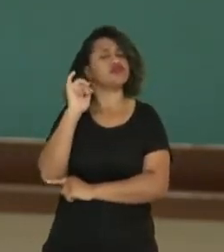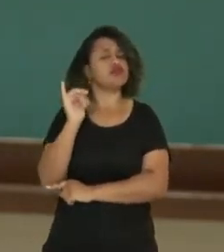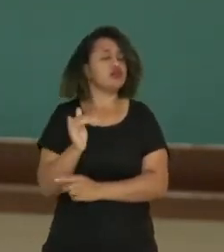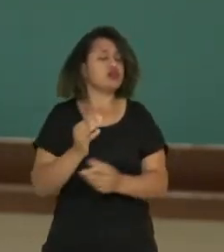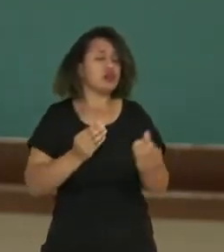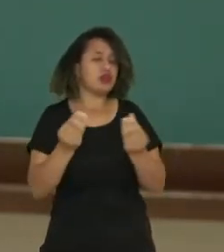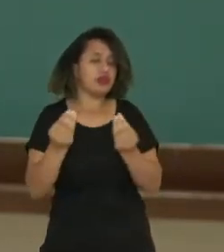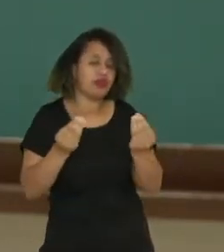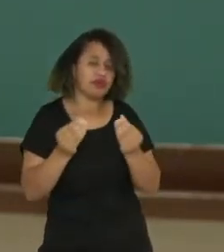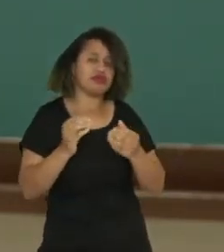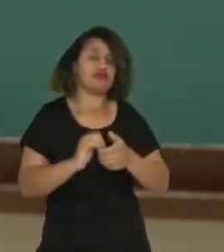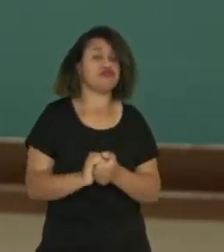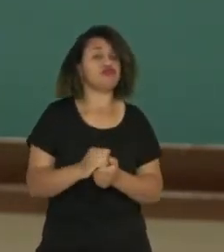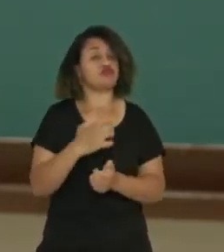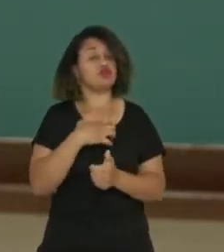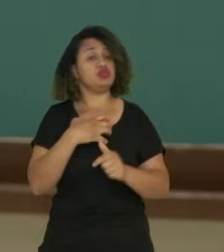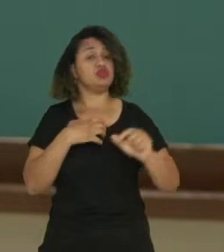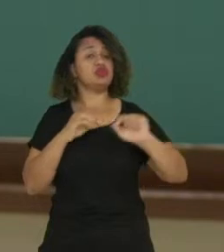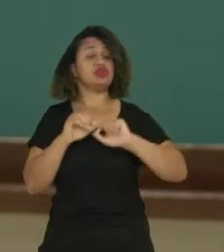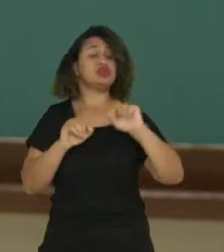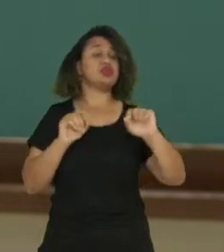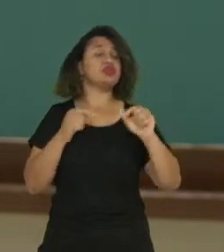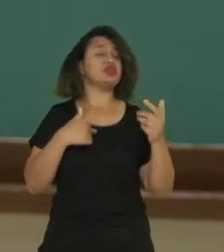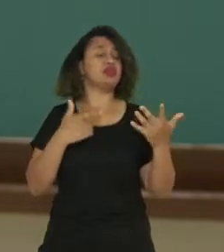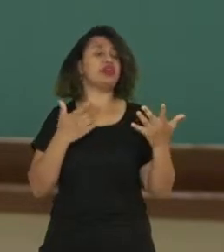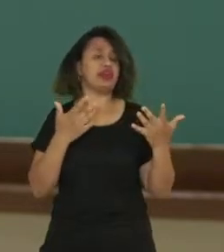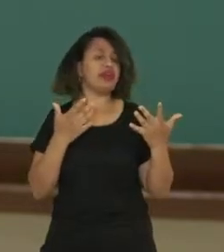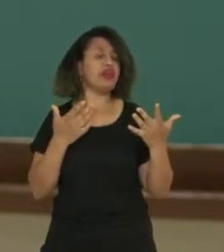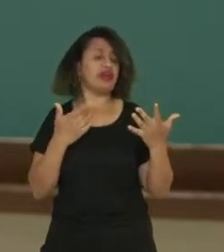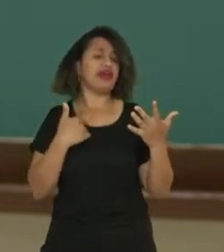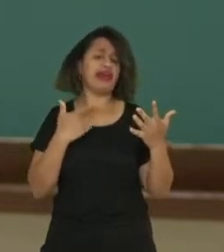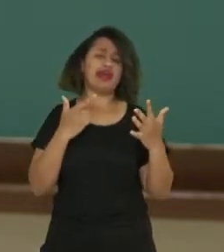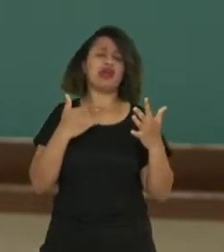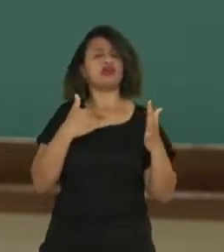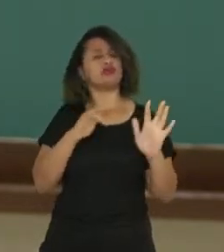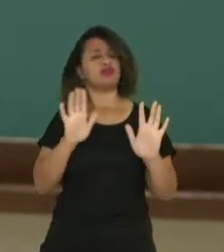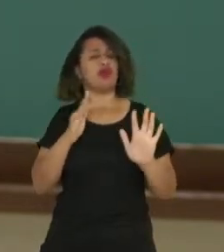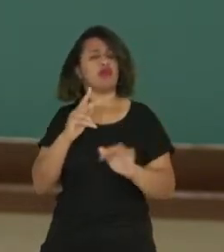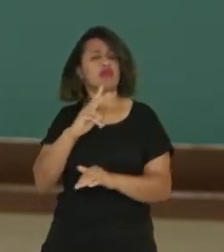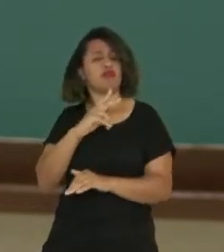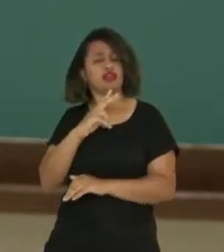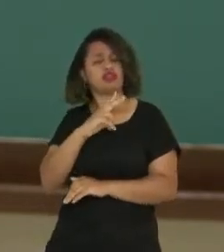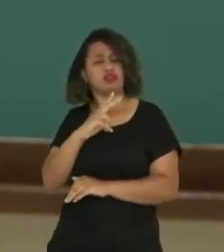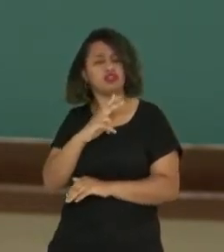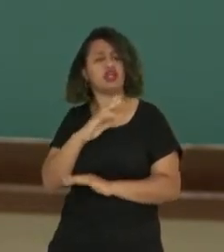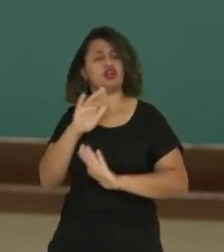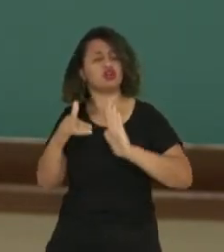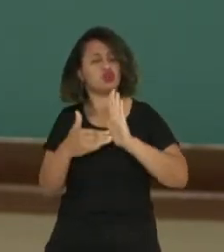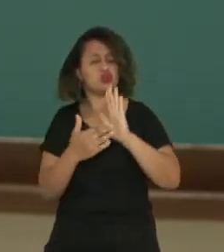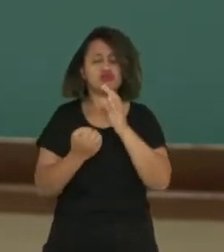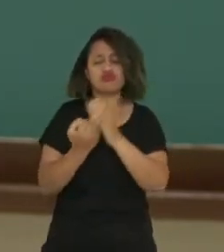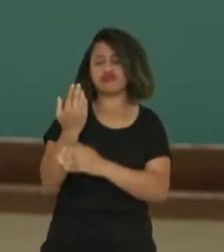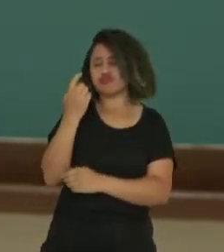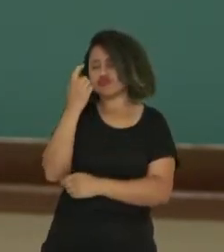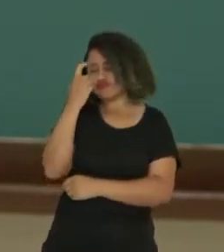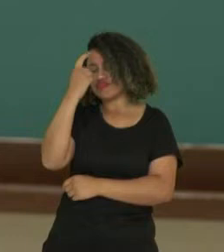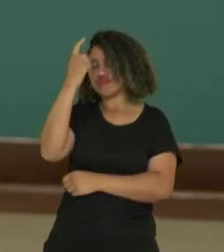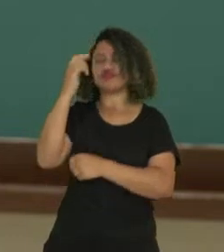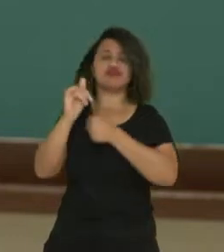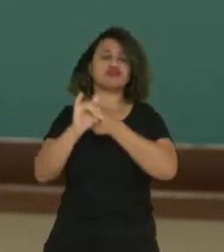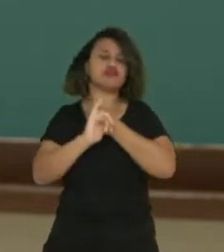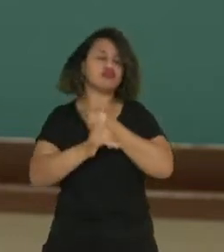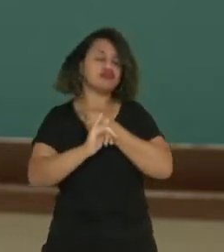maneira? Da forma mais literária e pessoal possível. Tudo é motivo para uma crônica. Pode